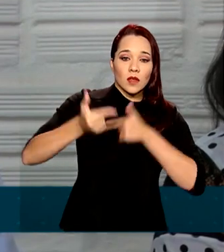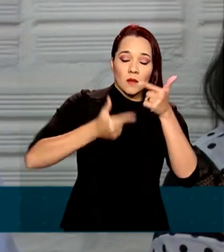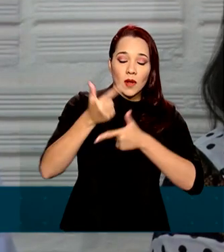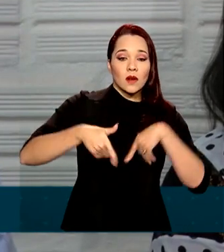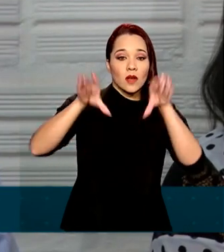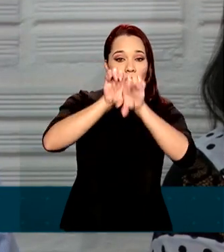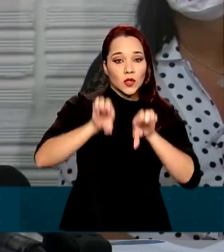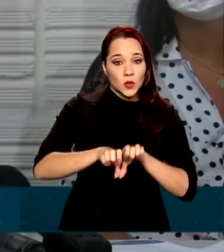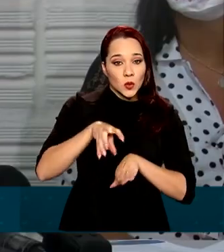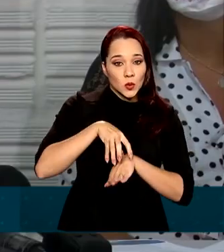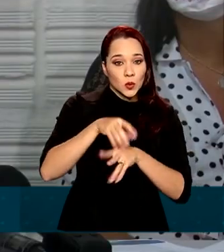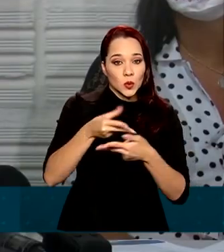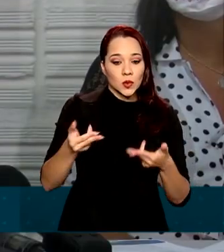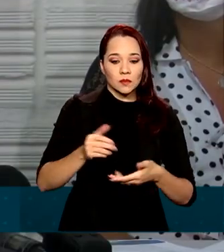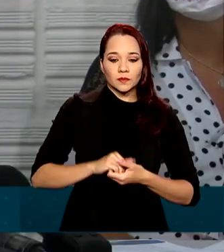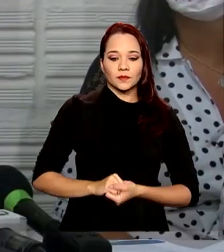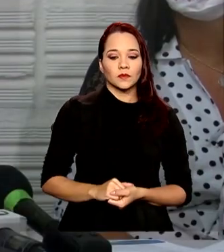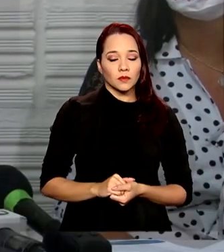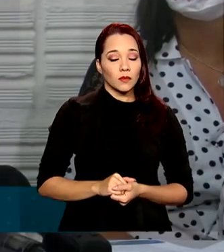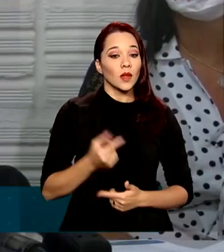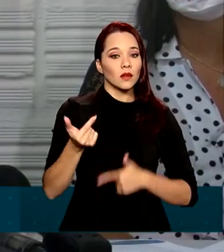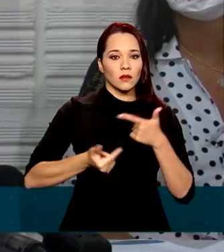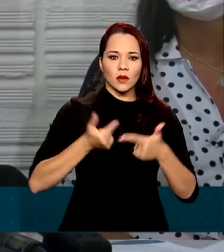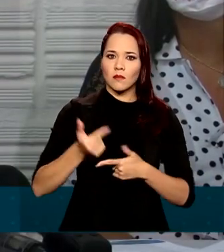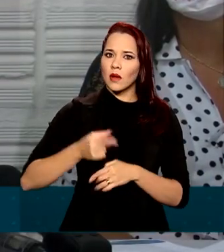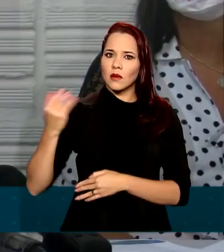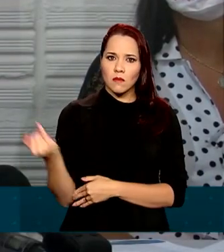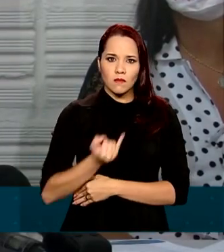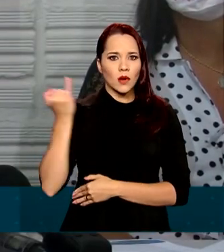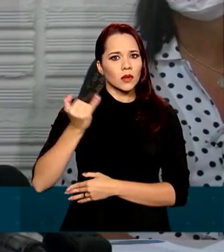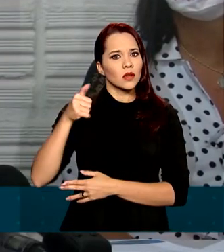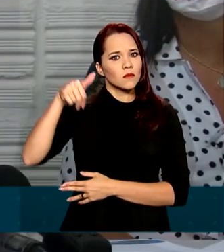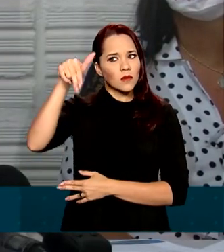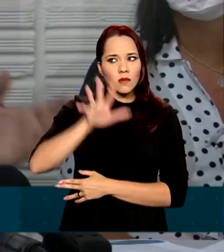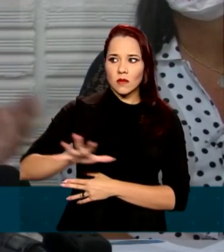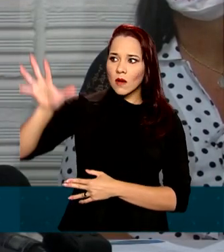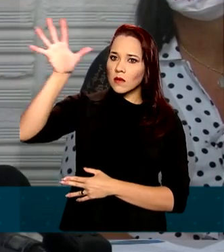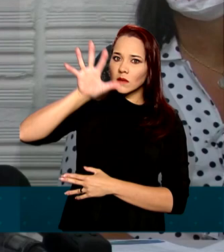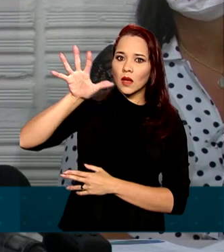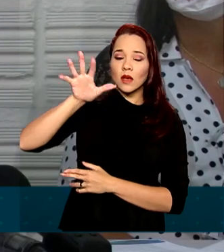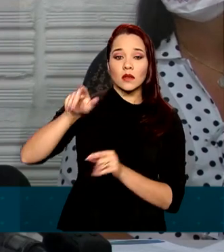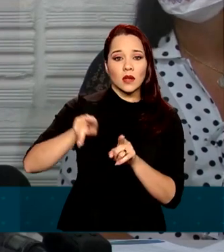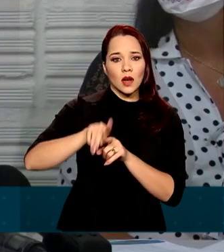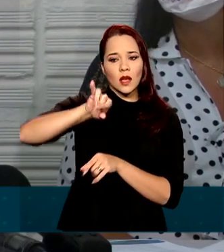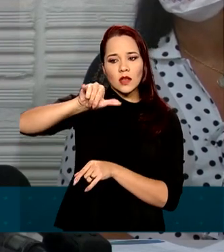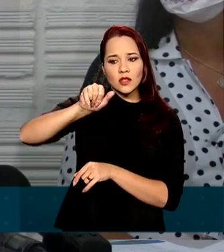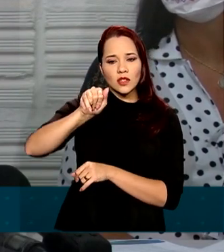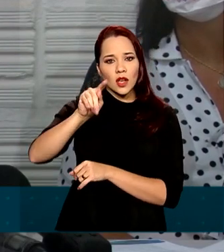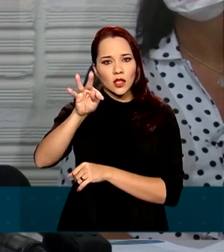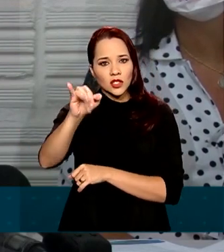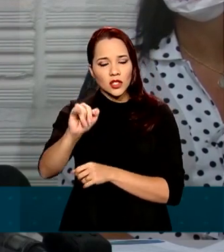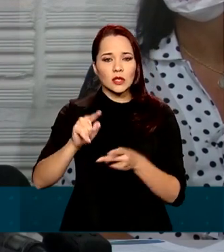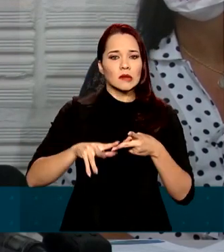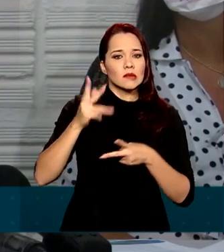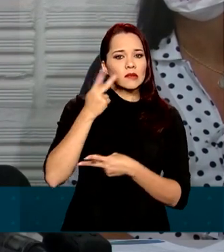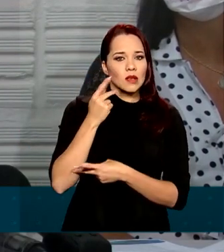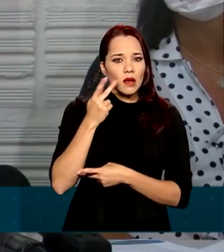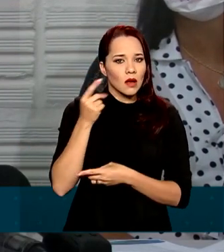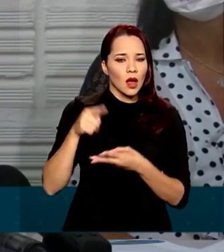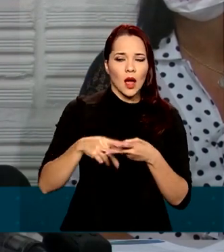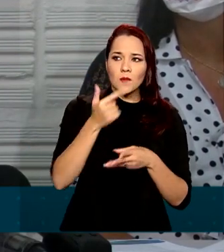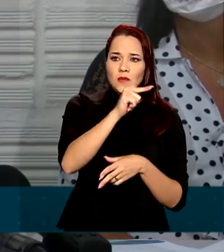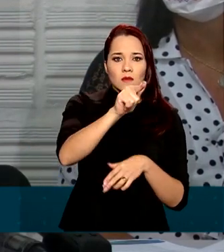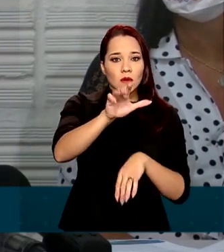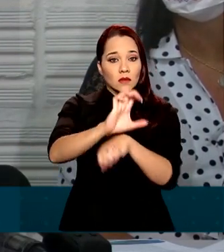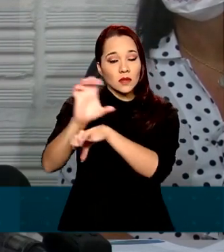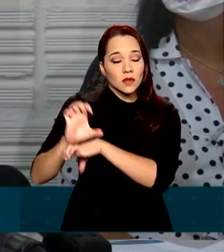infraestrutura. O serviço tão importante para o Nordeste como um todo, para Jati, para o Ceará em particular, para os demais